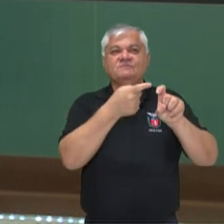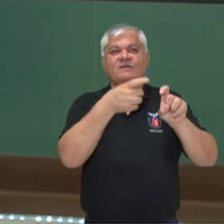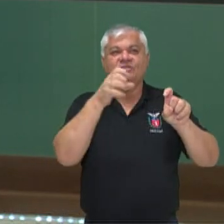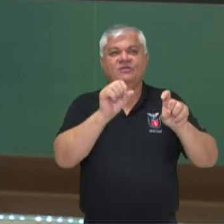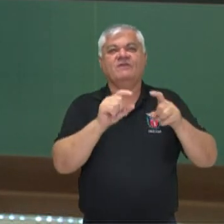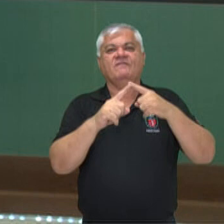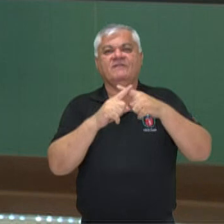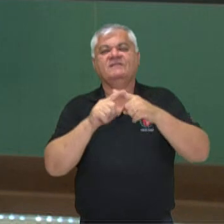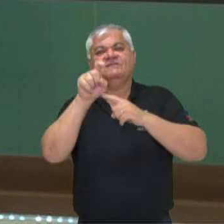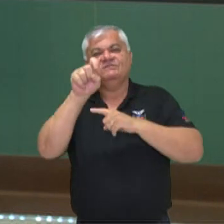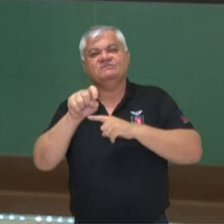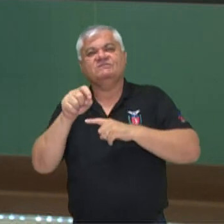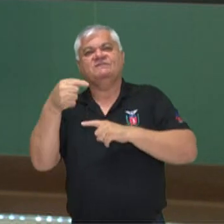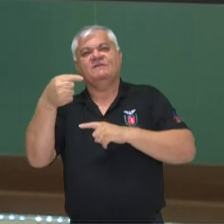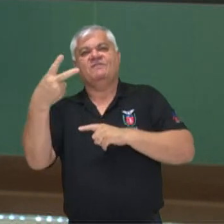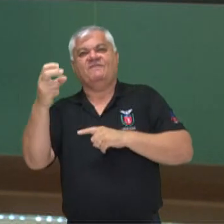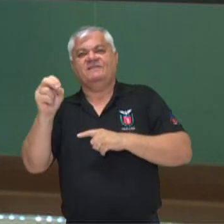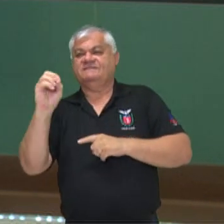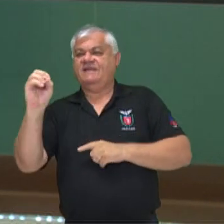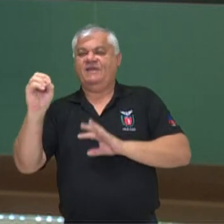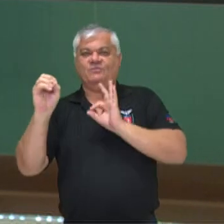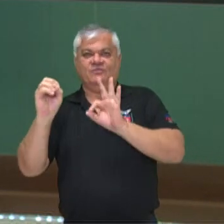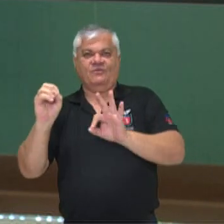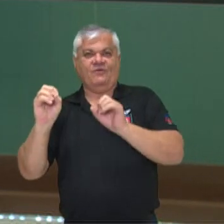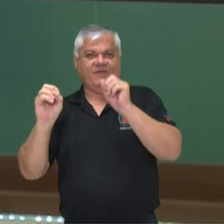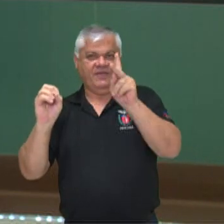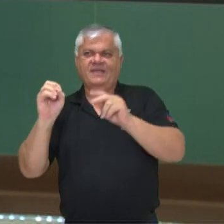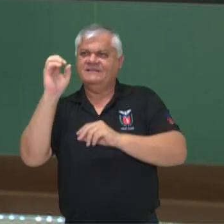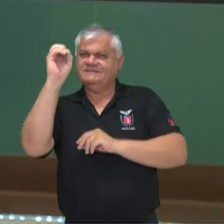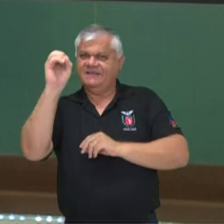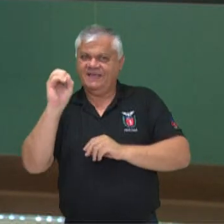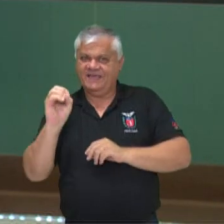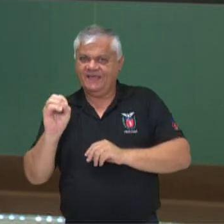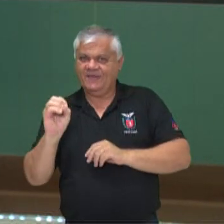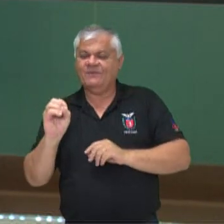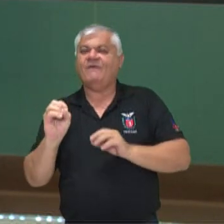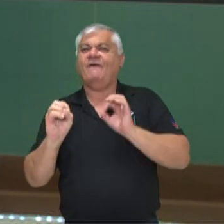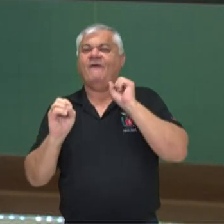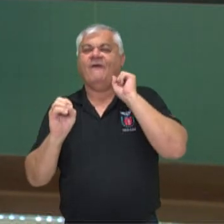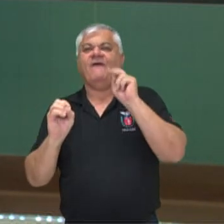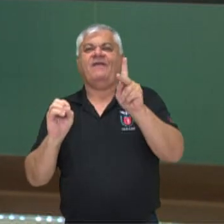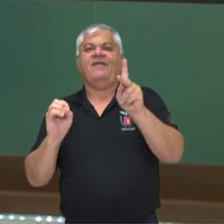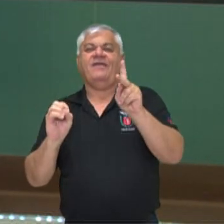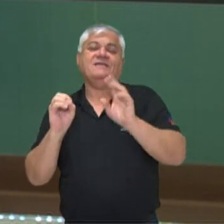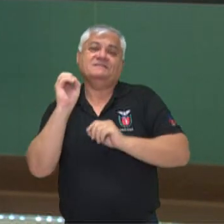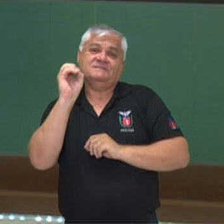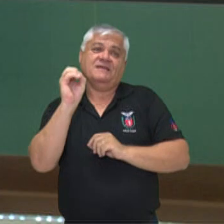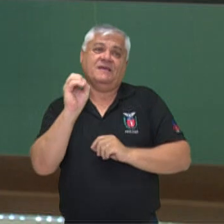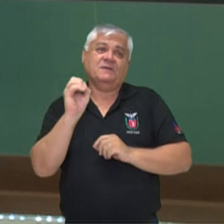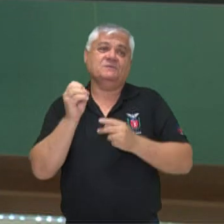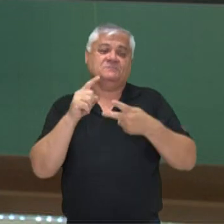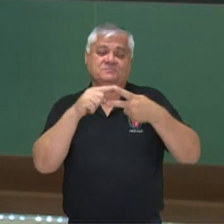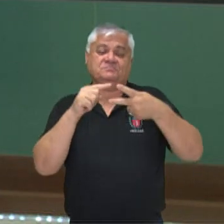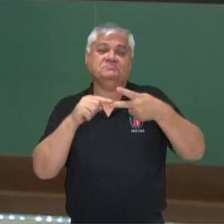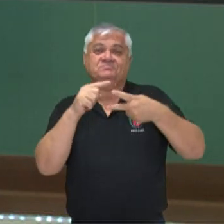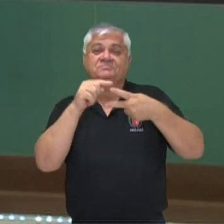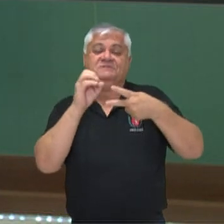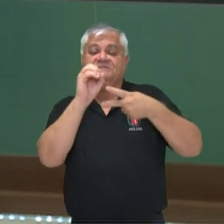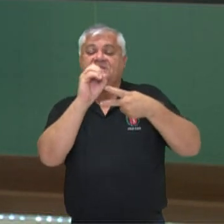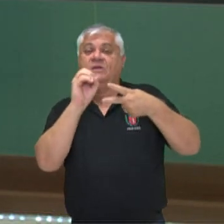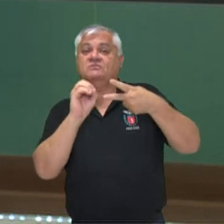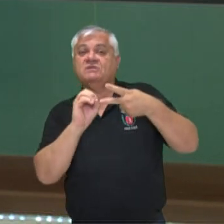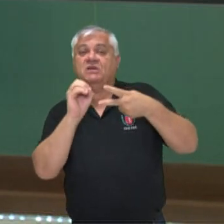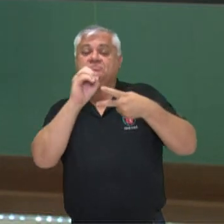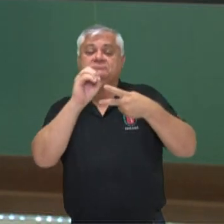20 igual a zero. Ótimo, tem um produto dando zero. Então significa que ou a primeira parcela é zero ou a segunda. E é isso que a gente escreve, ó,